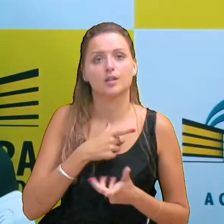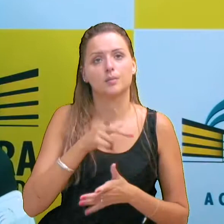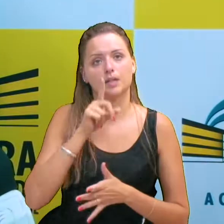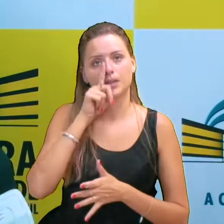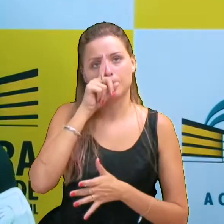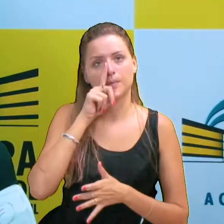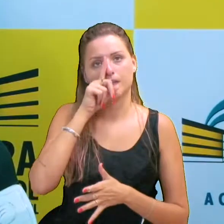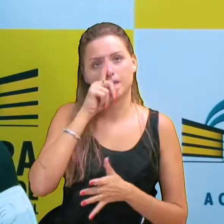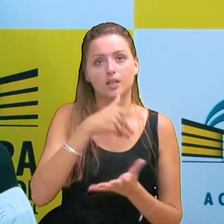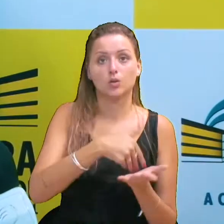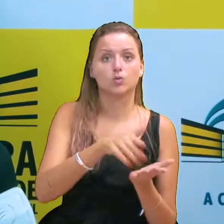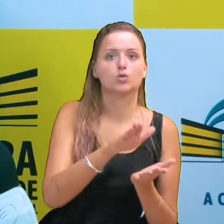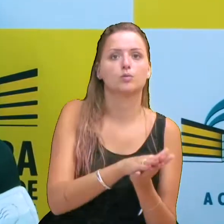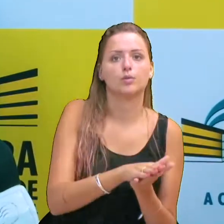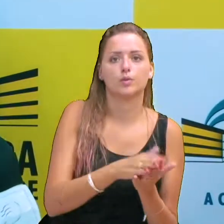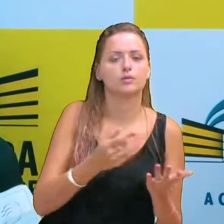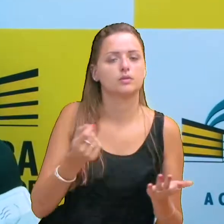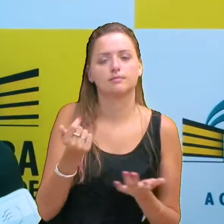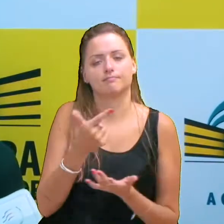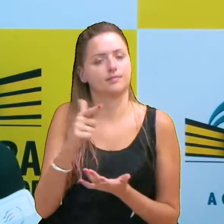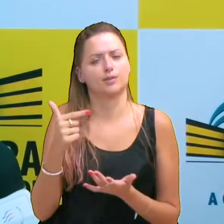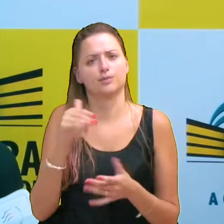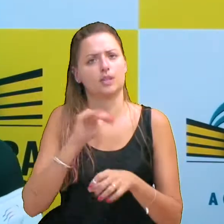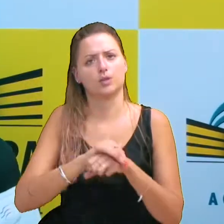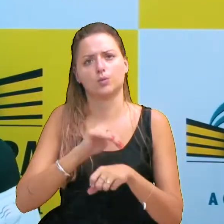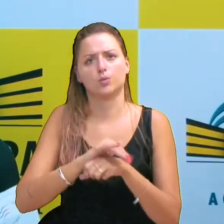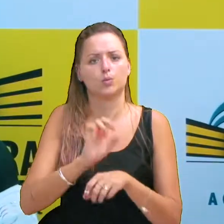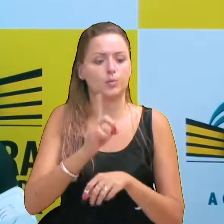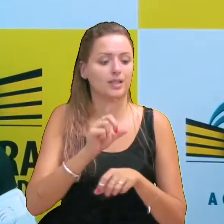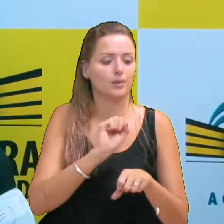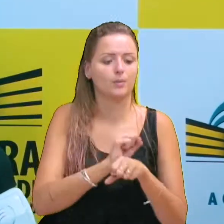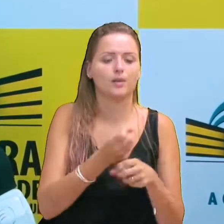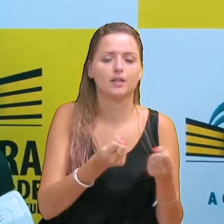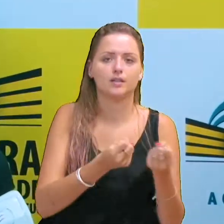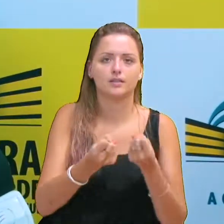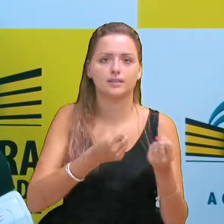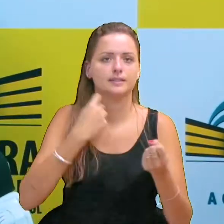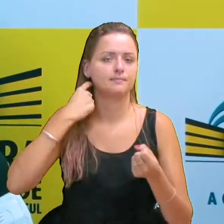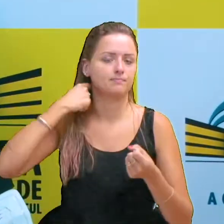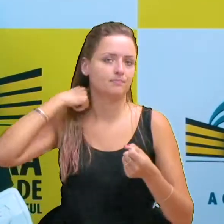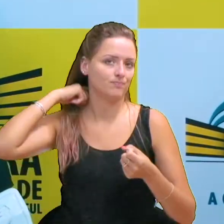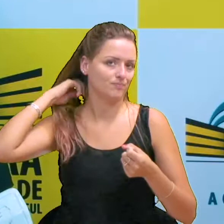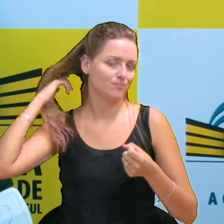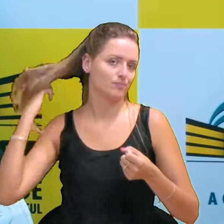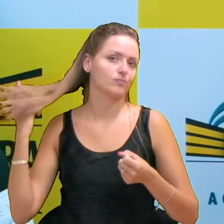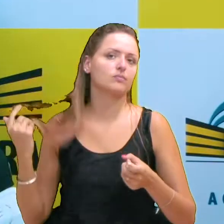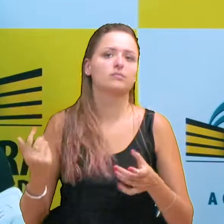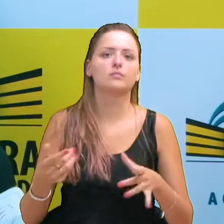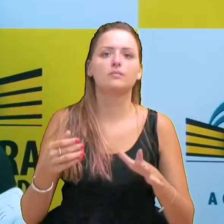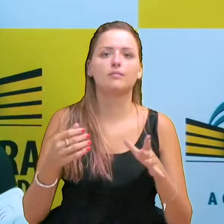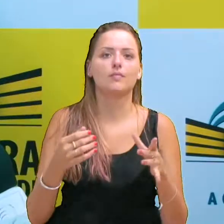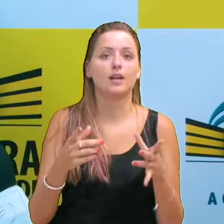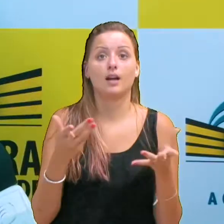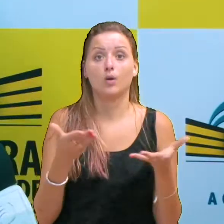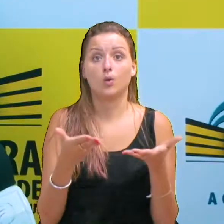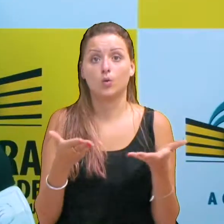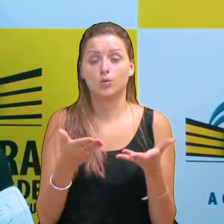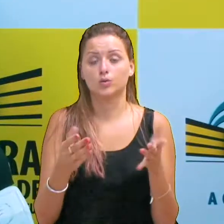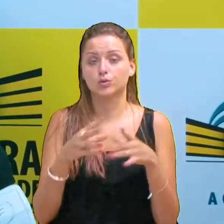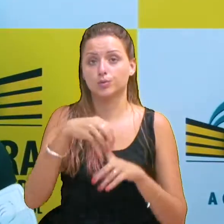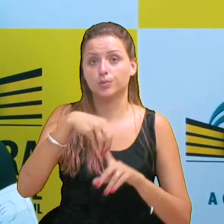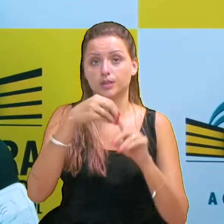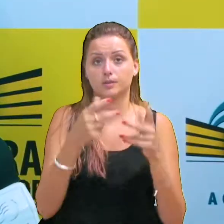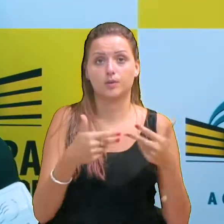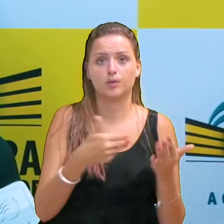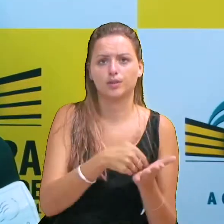levar uma atuação sem ser abordado. Então, se está priorizando a multa em